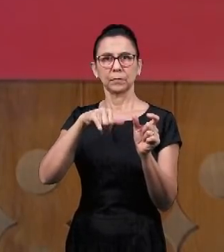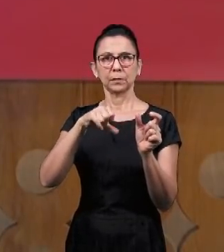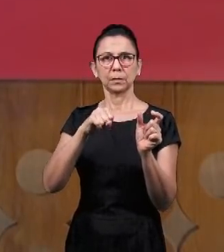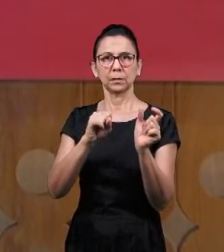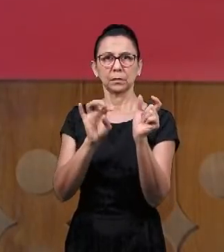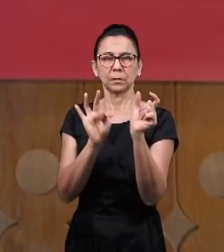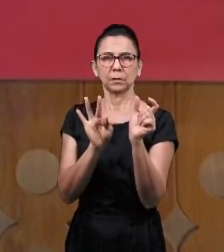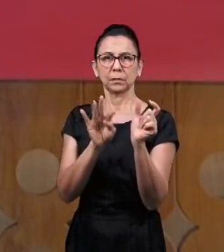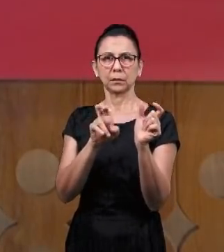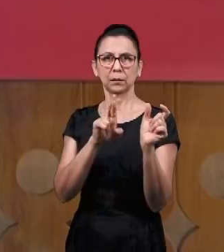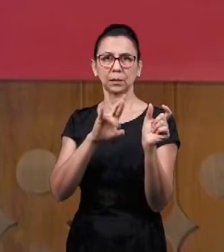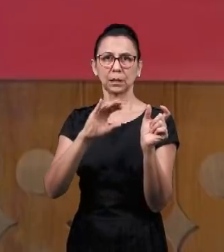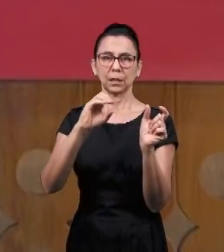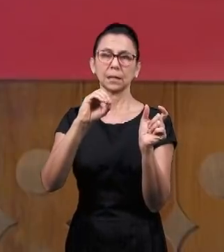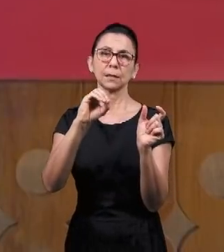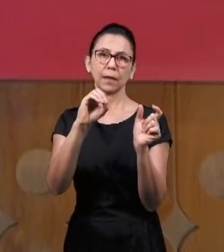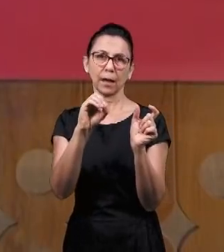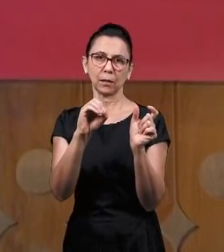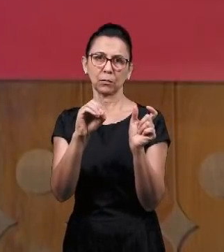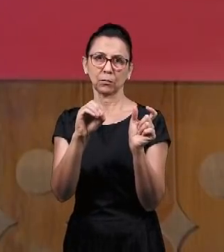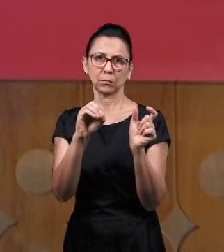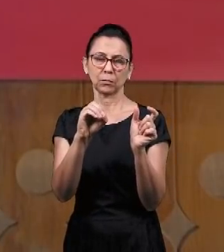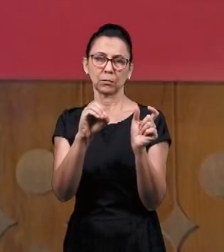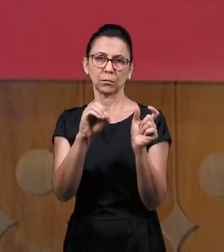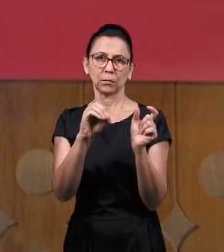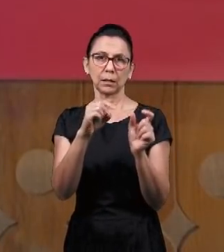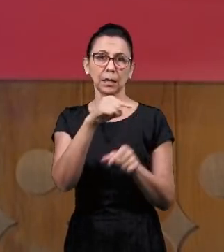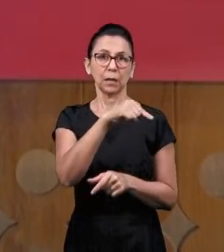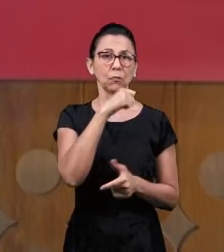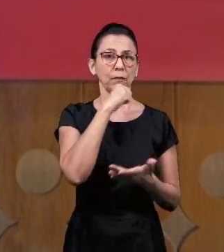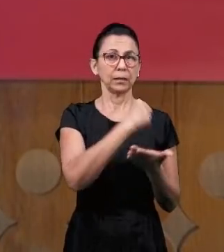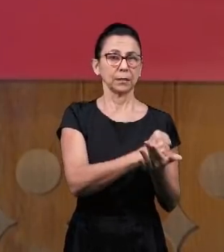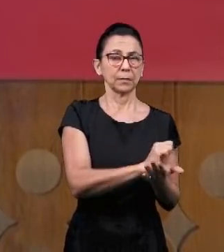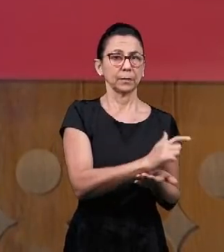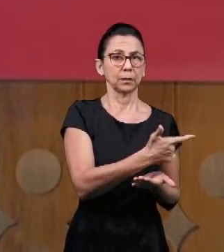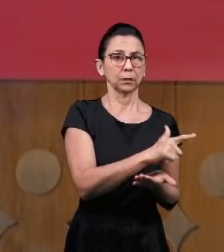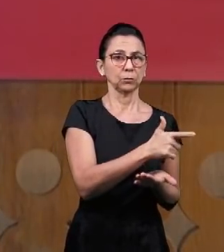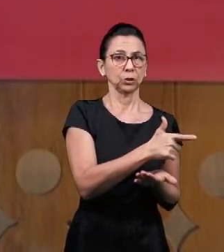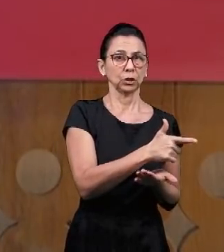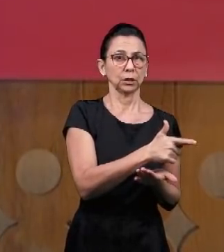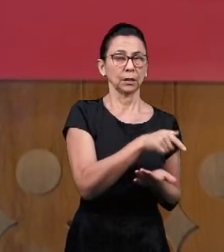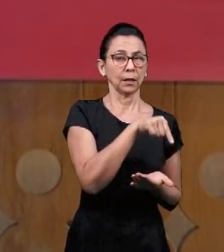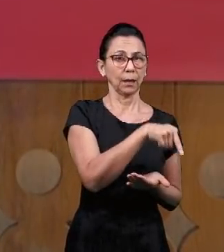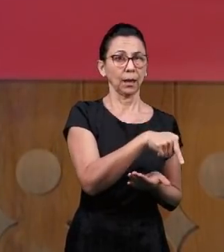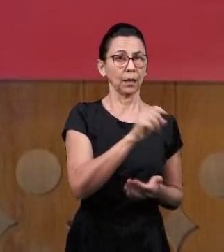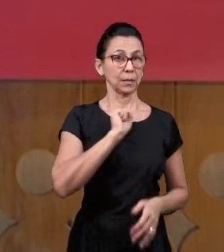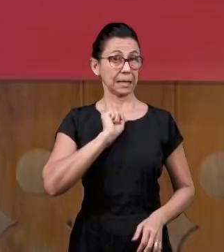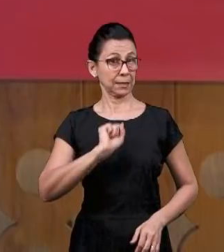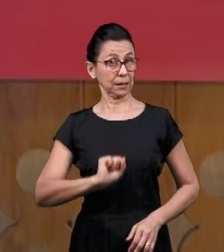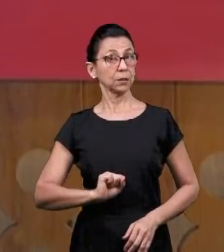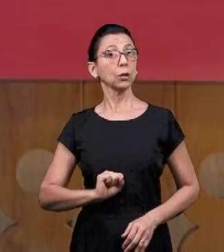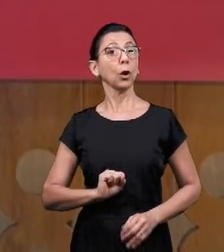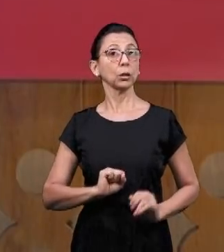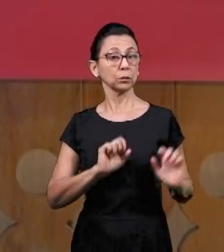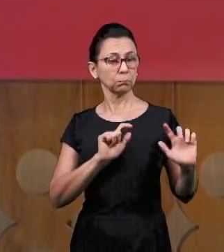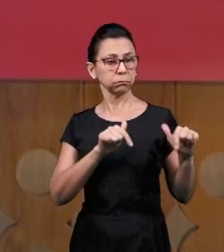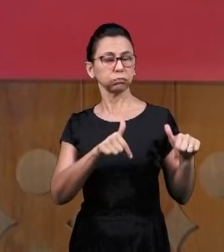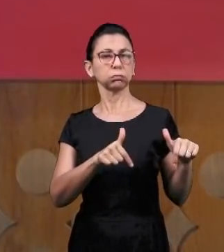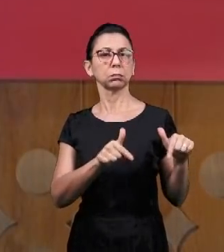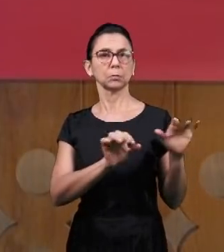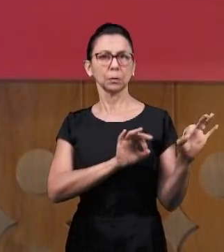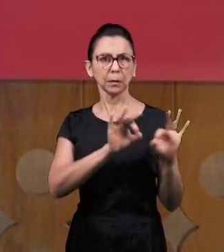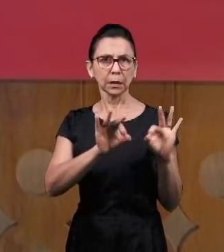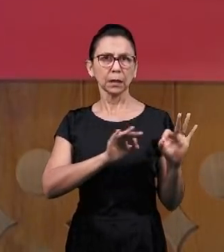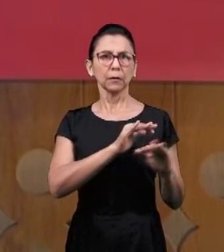Testamento, você tinha uma ação do sacerdote no Velho Testamento, você tinha uma ação do ministério